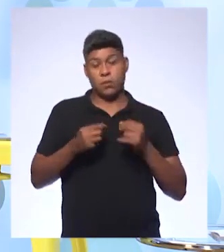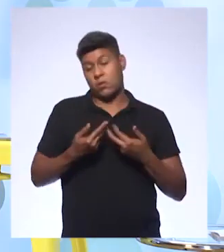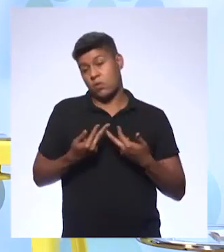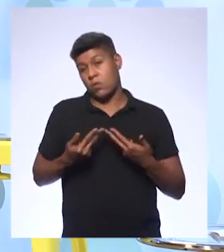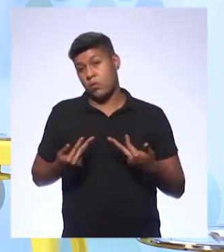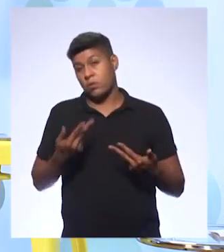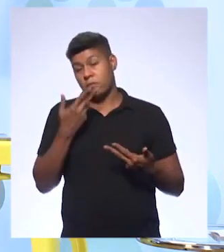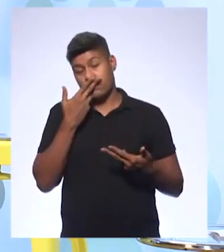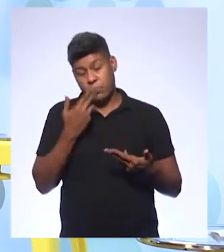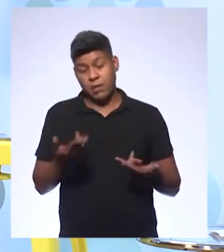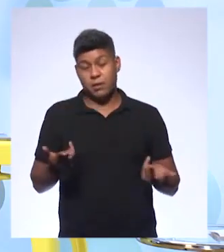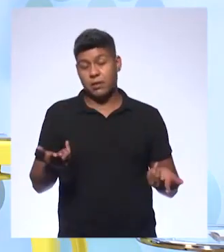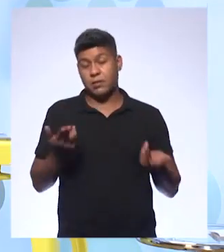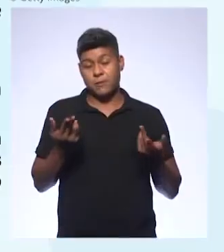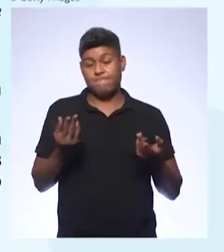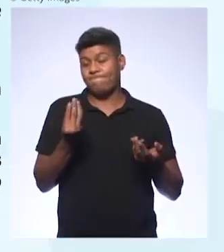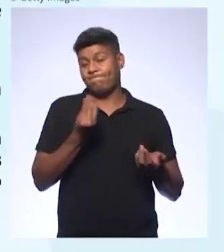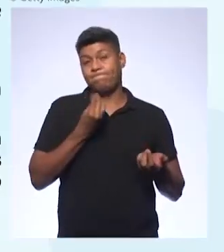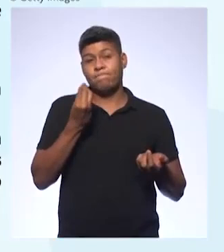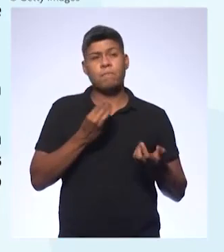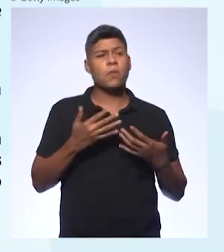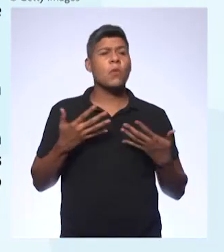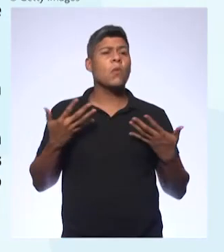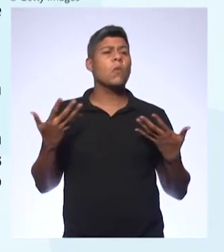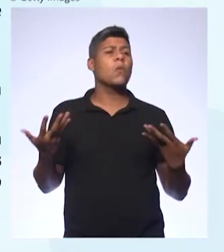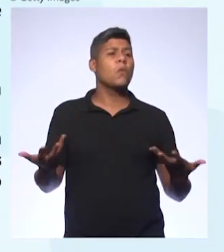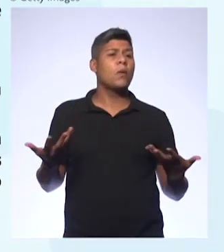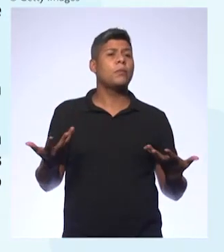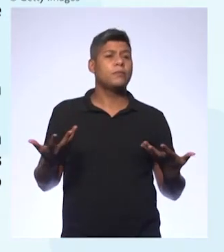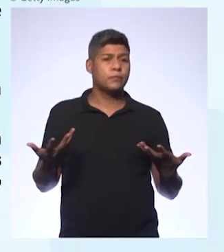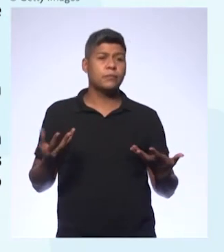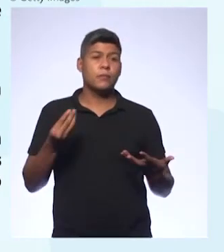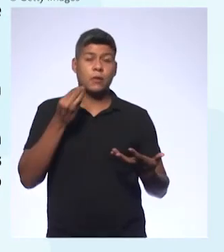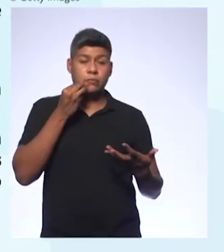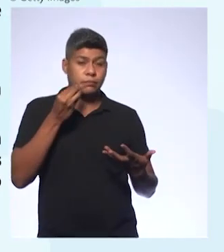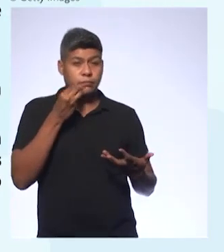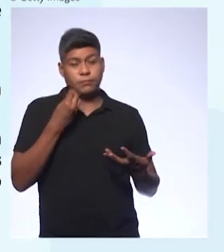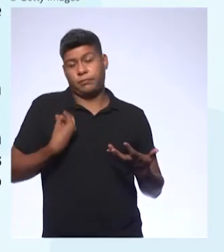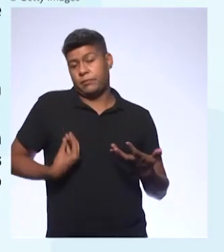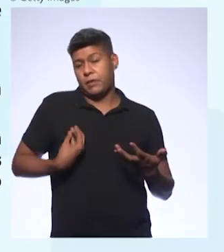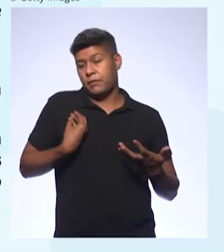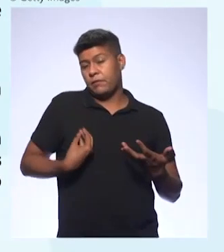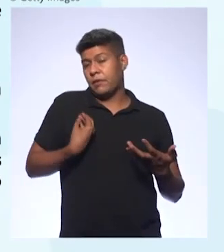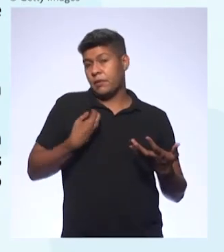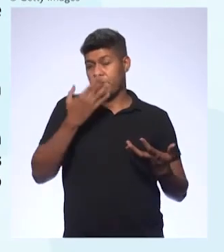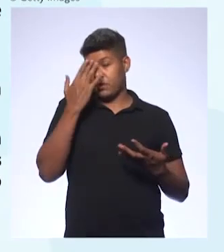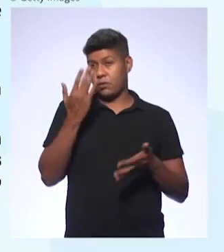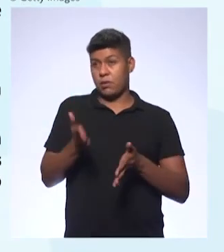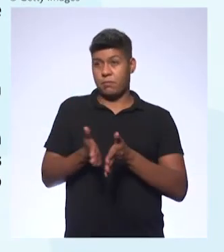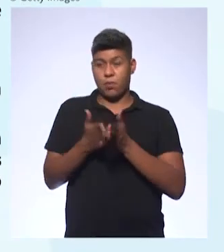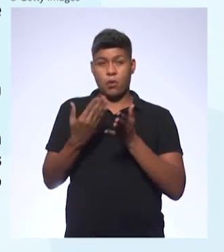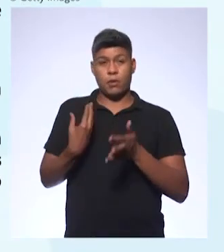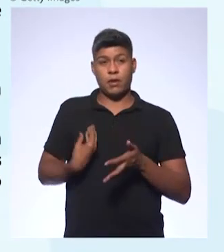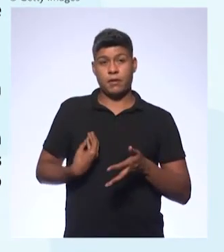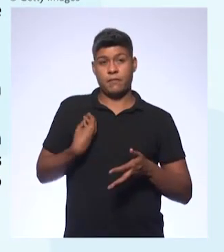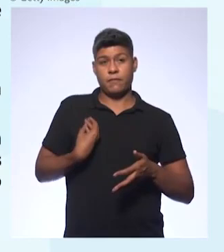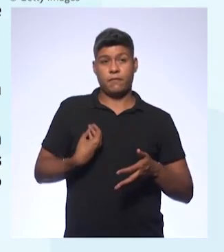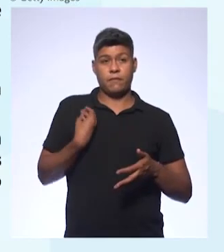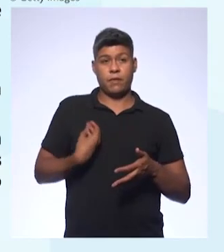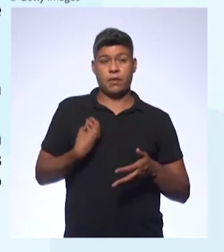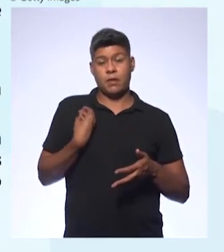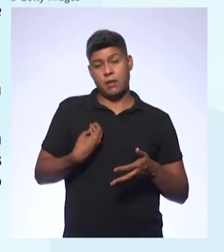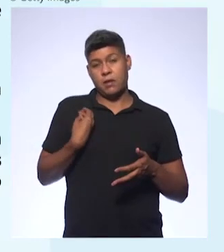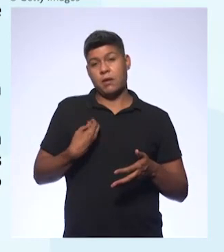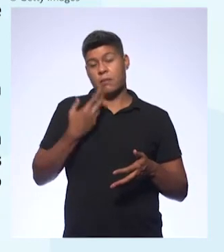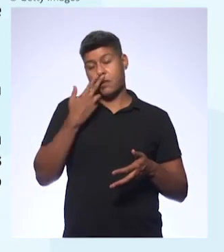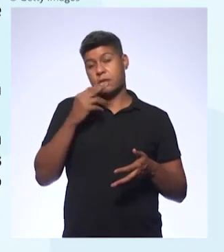situações de vulnerabilidade. Quais situações de vulnerabilidade? Né? A expectativa de vida, as pessoas mais pobres têm uma expectativa de